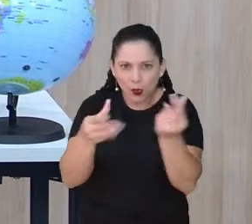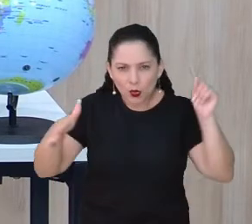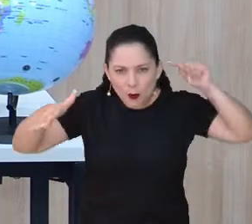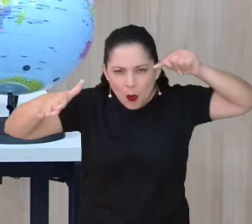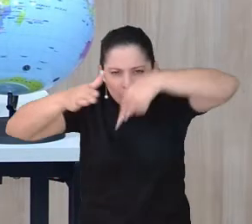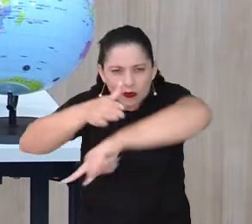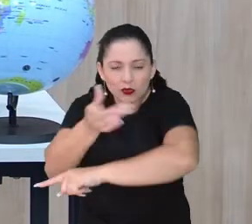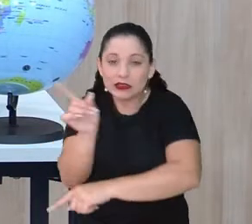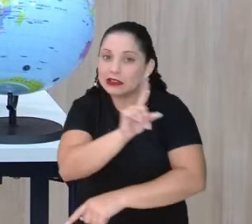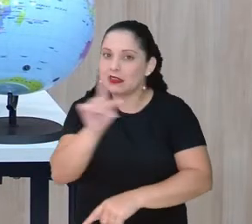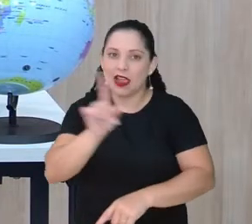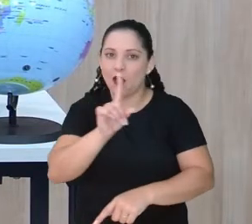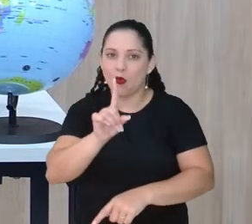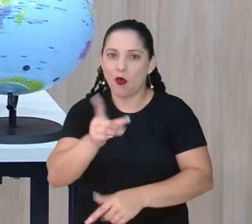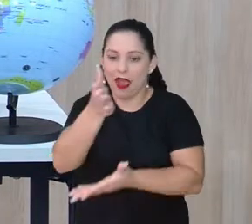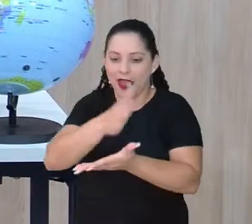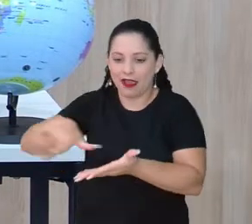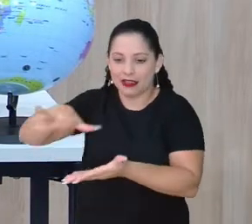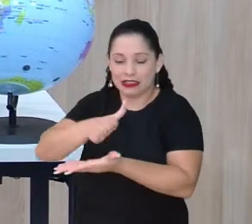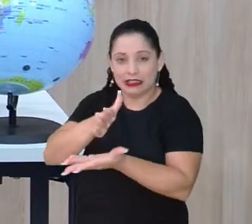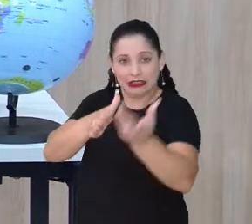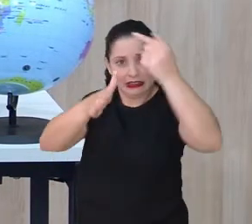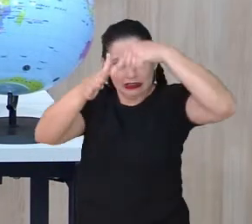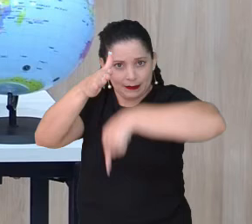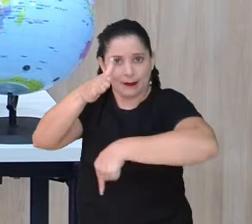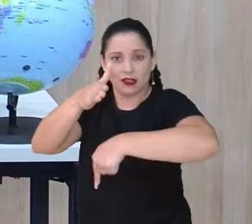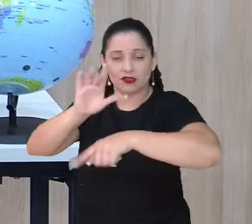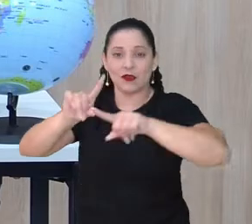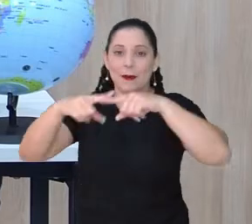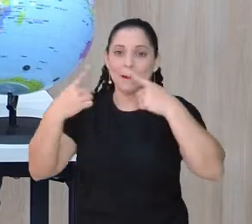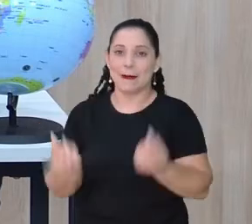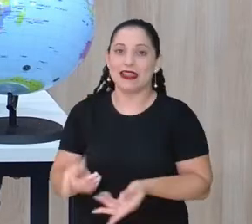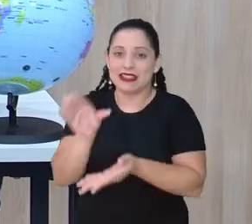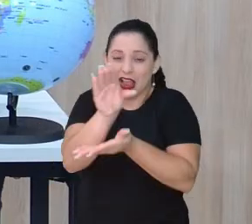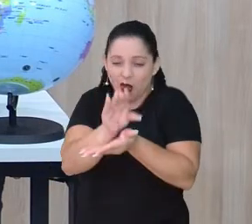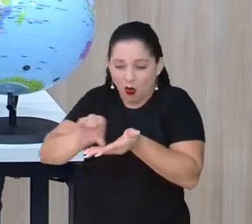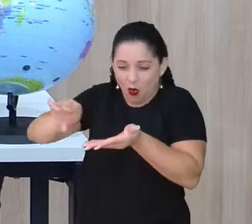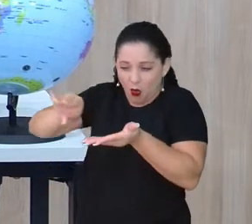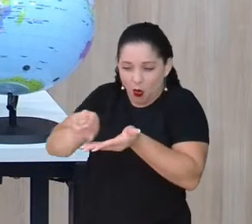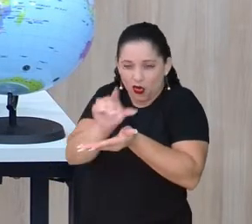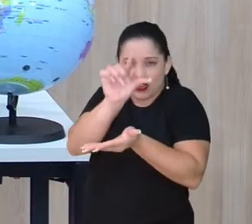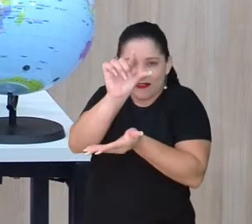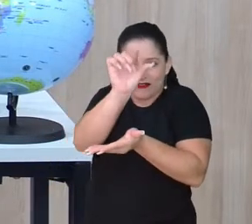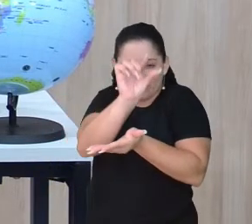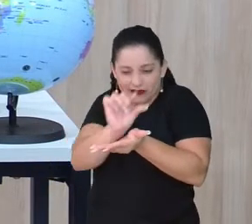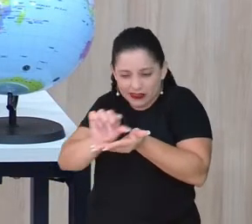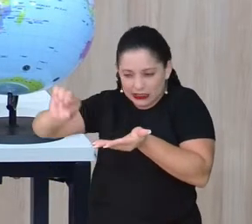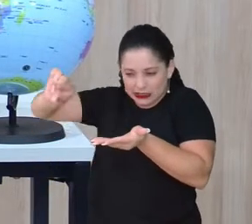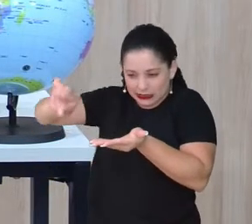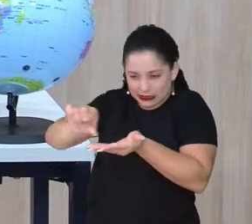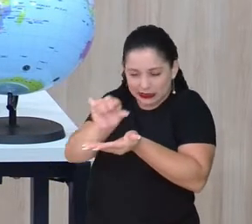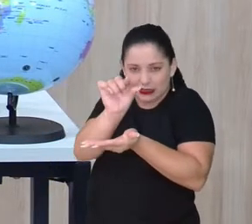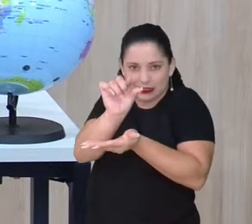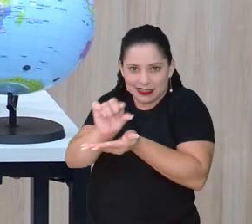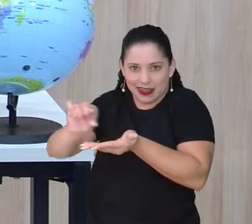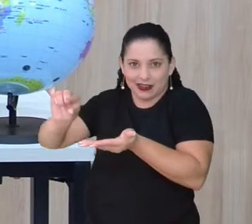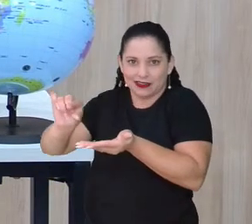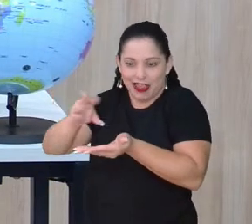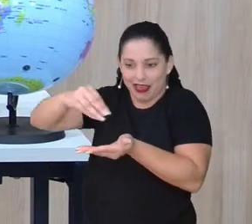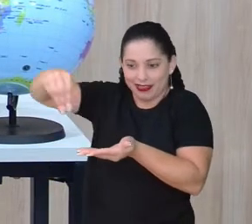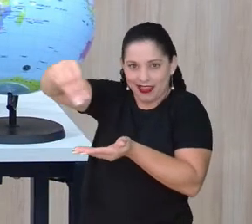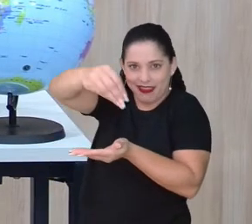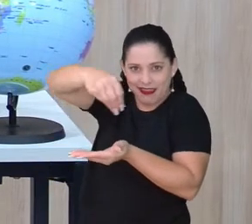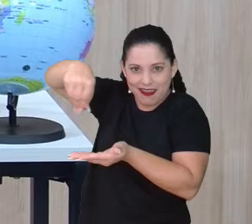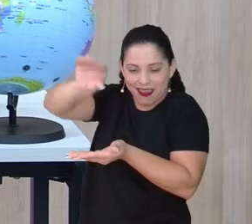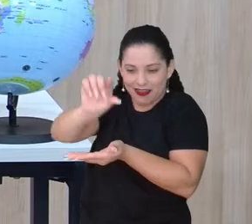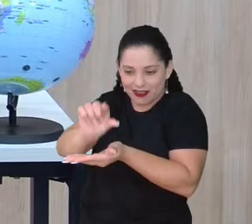Está logo depois da crosta terrestre. Mas a crosta é bem fininha. Se fôssemos fazer uma comparação, e eu trouxesse para